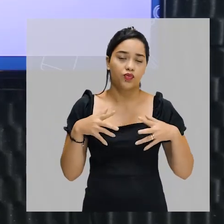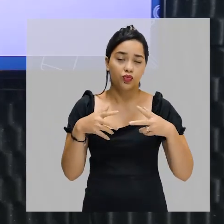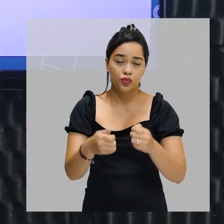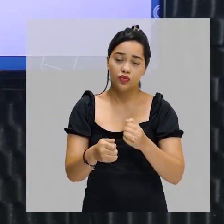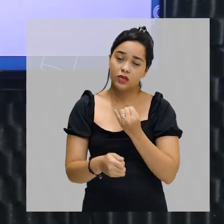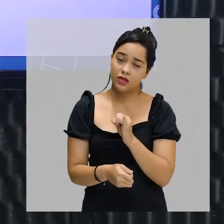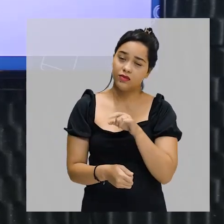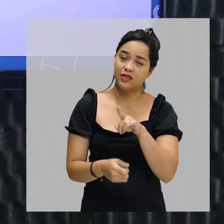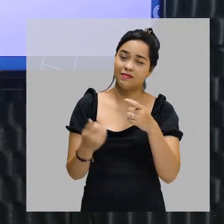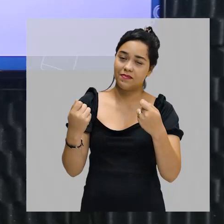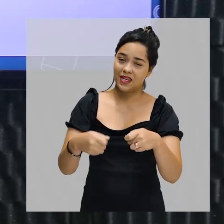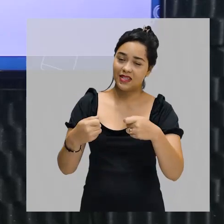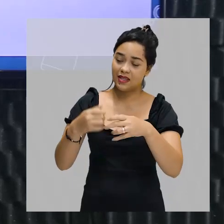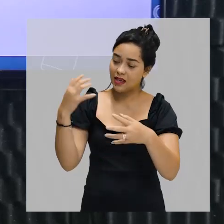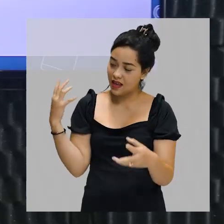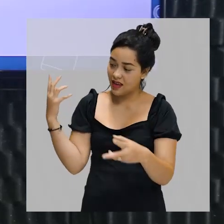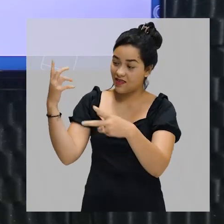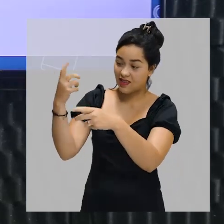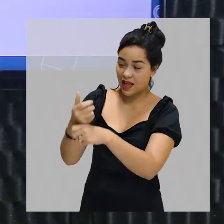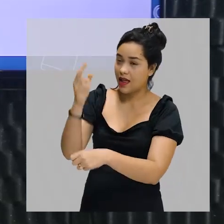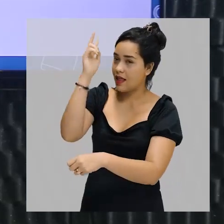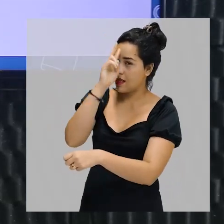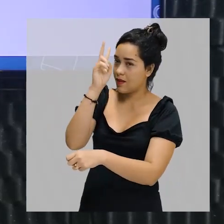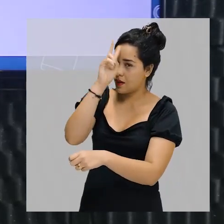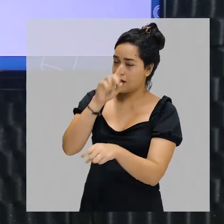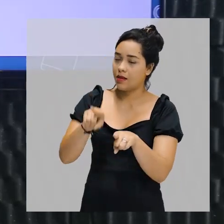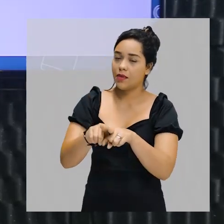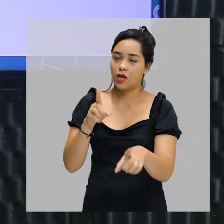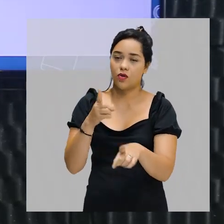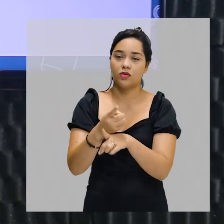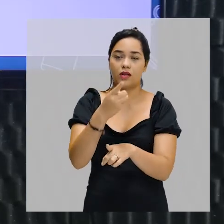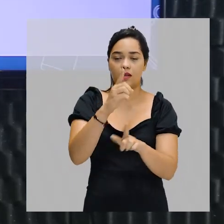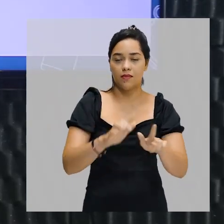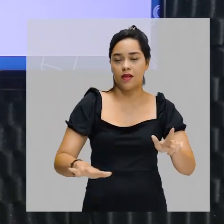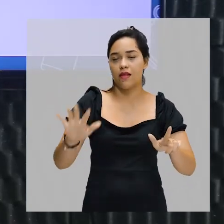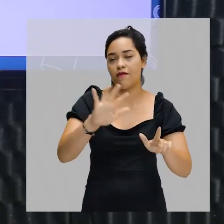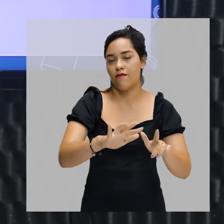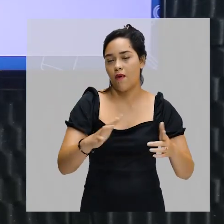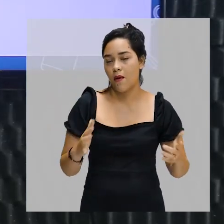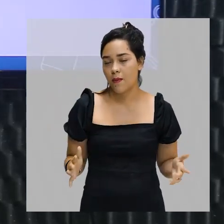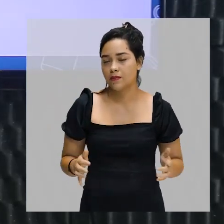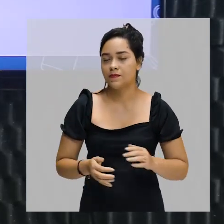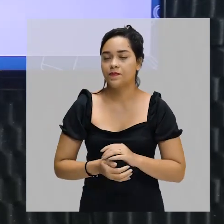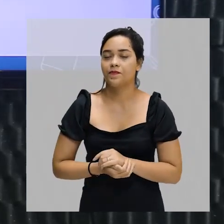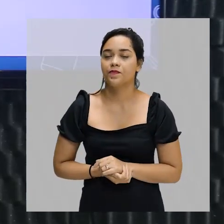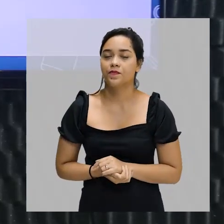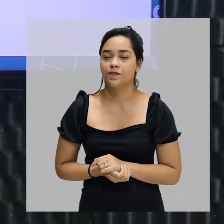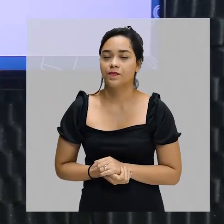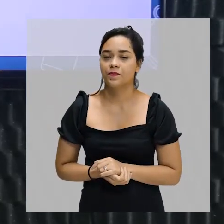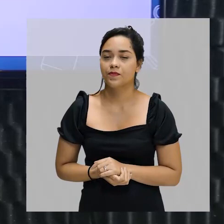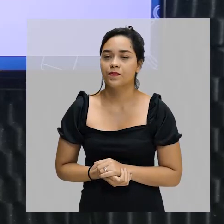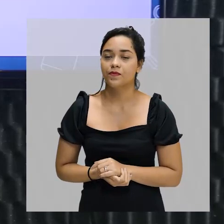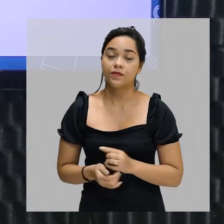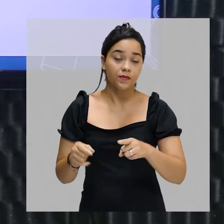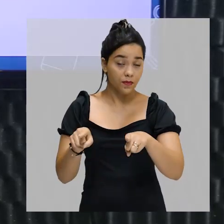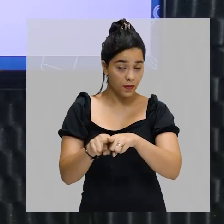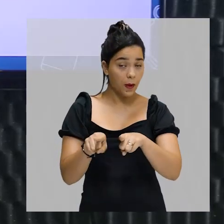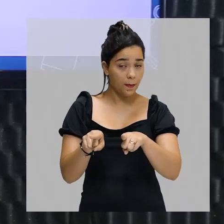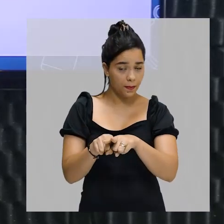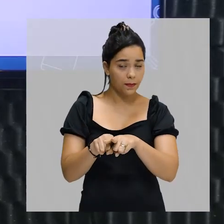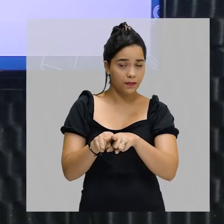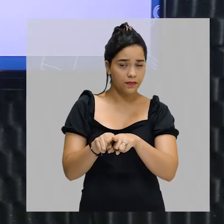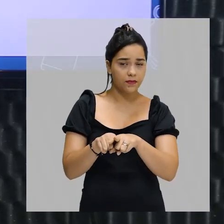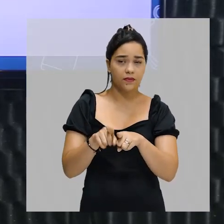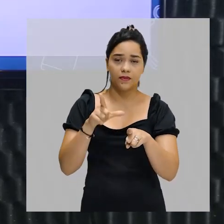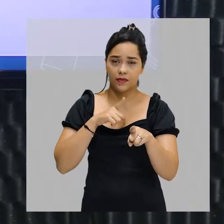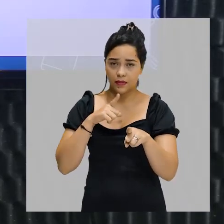você precisa revisar também, você também encontra lá na plataforma Gonçalves Dias, tá ok? Além disso,